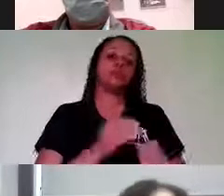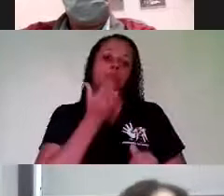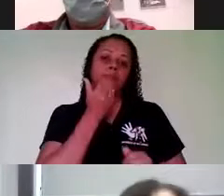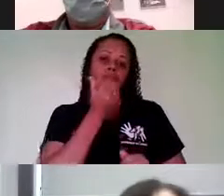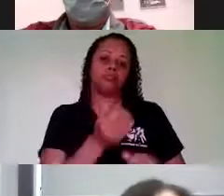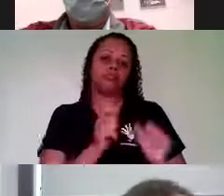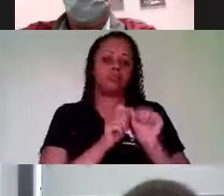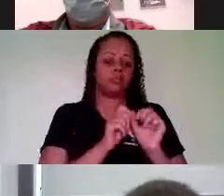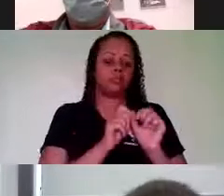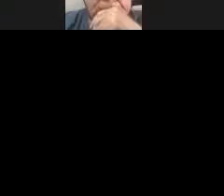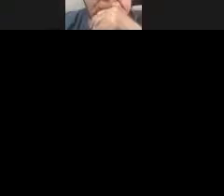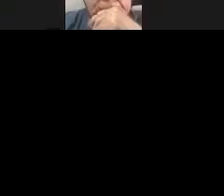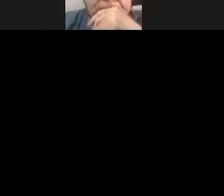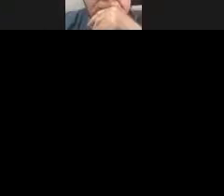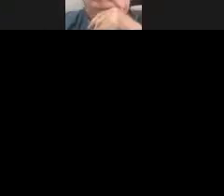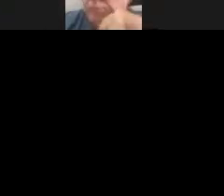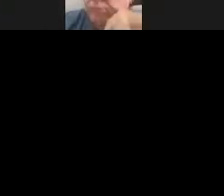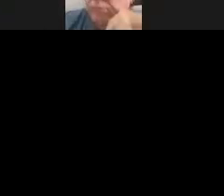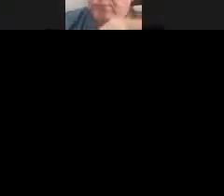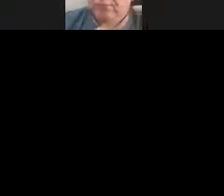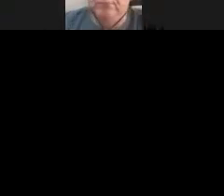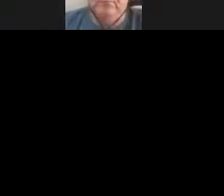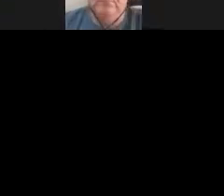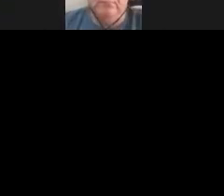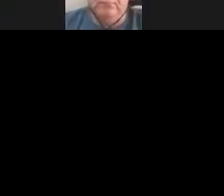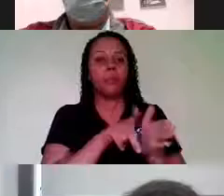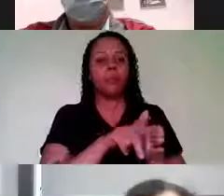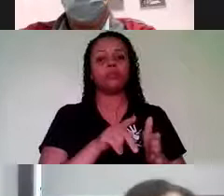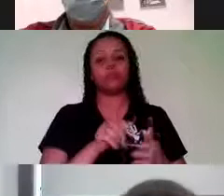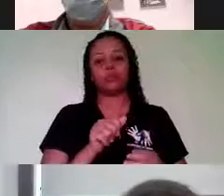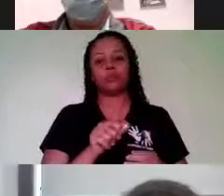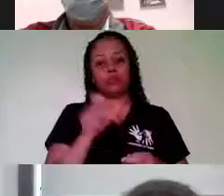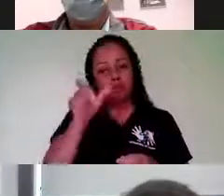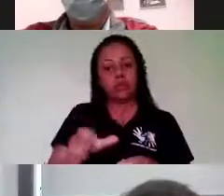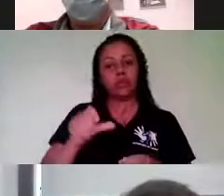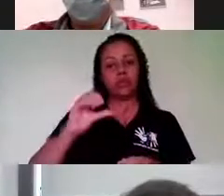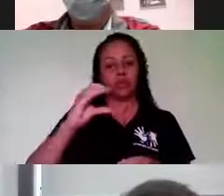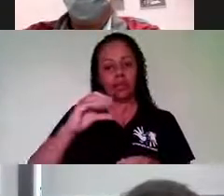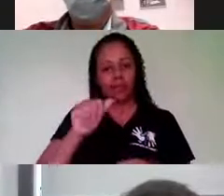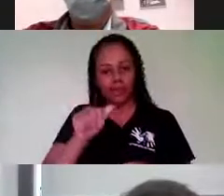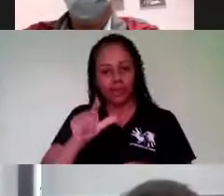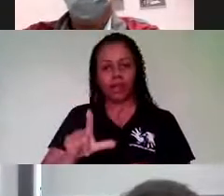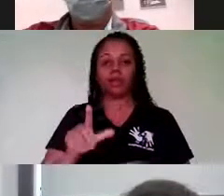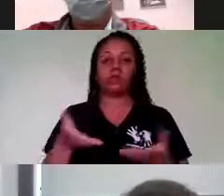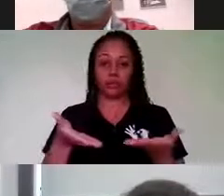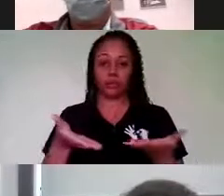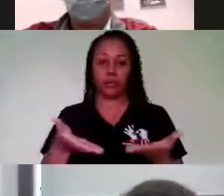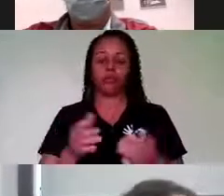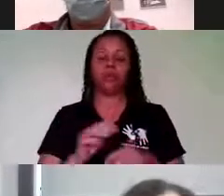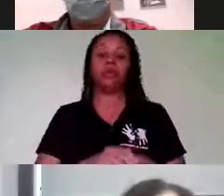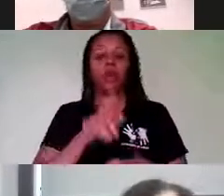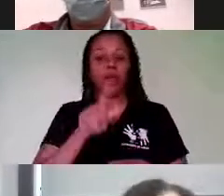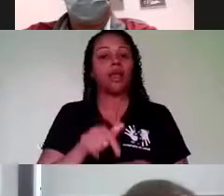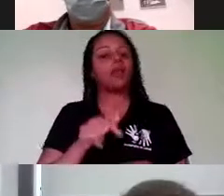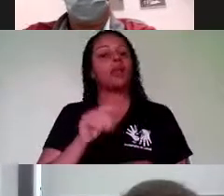daria uma agenda, principalmente para a agenda do próprio Cal, esse momento de agora. Tá? E aí é legal, que aí